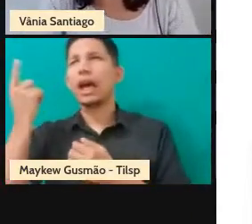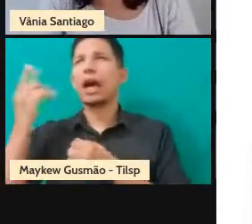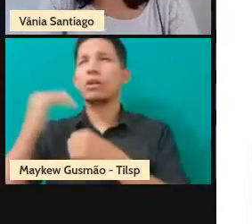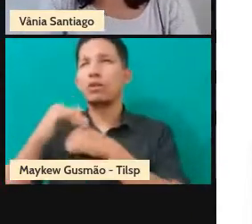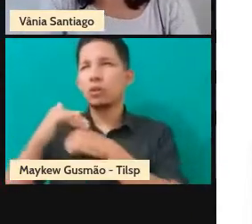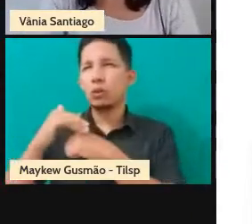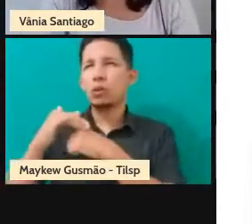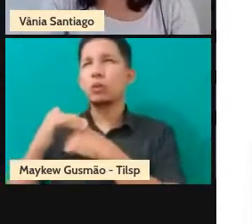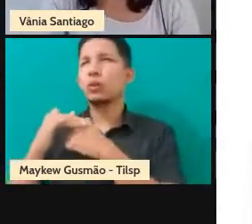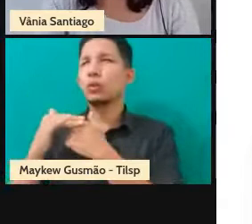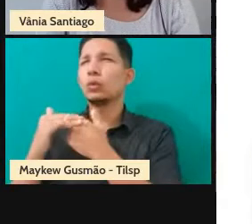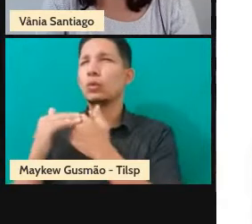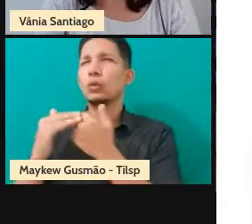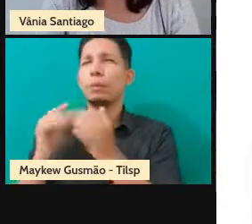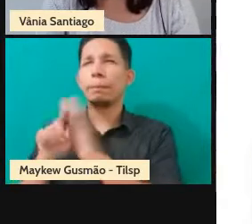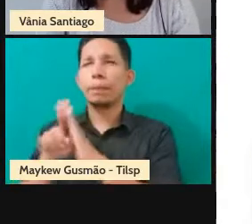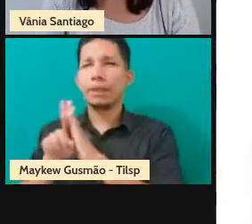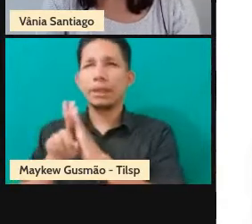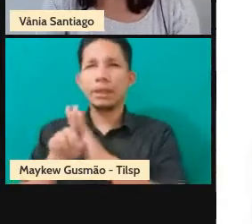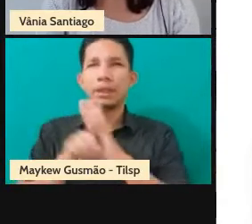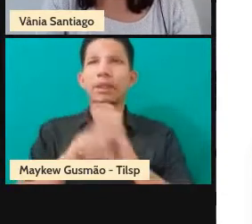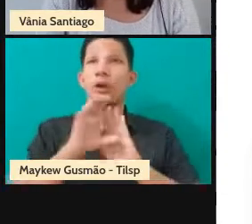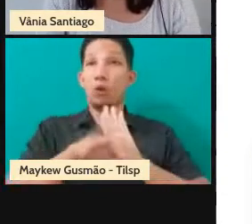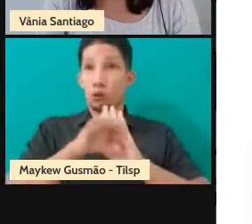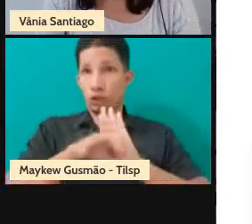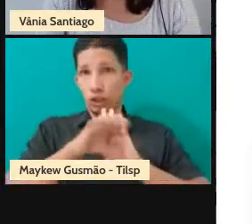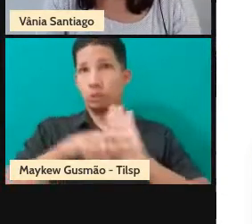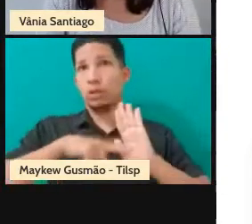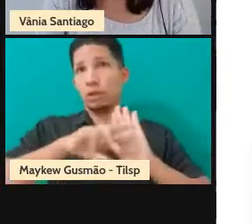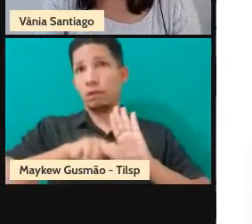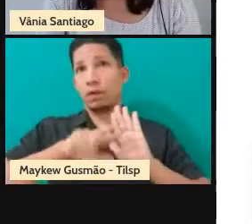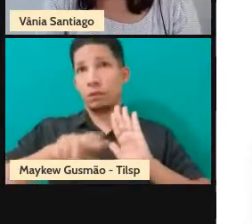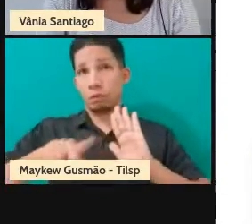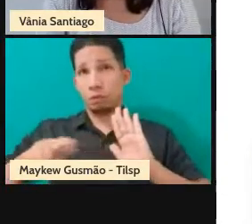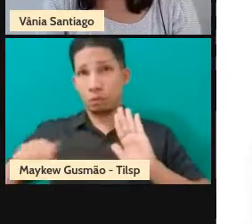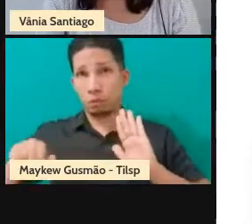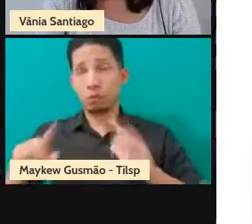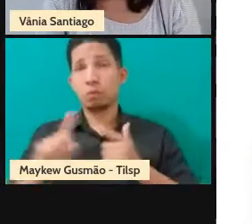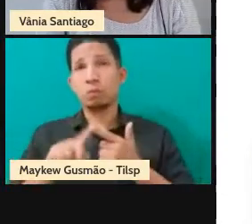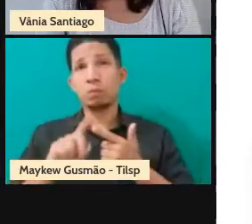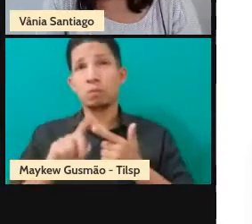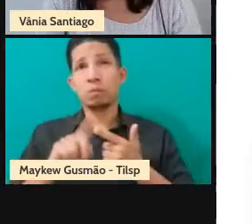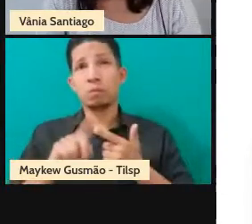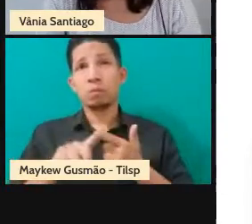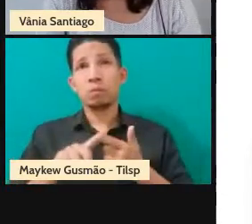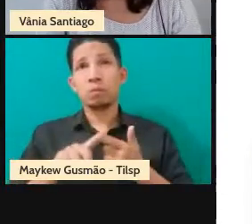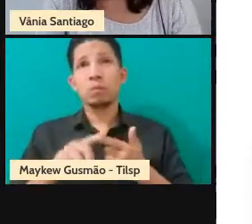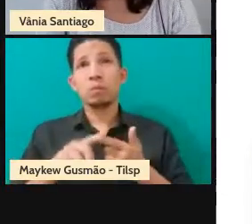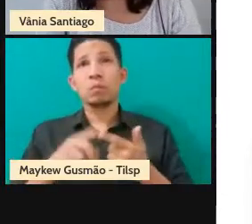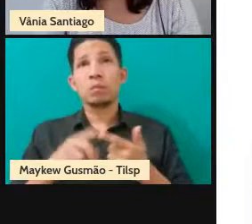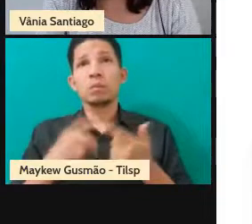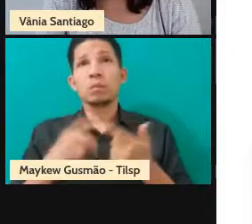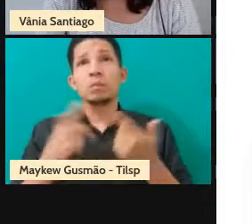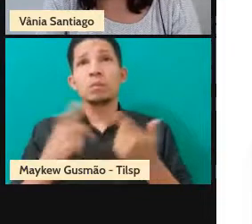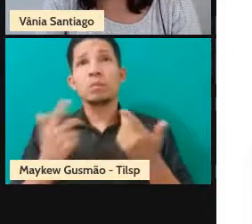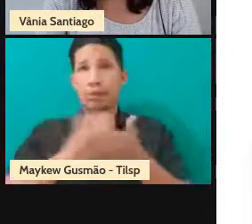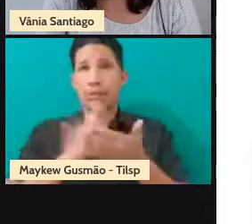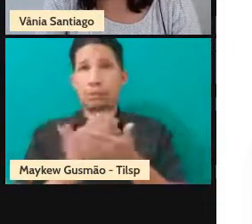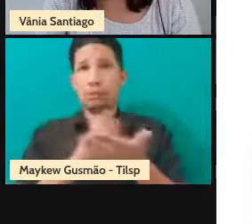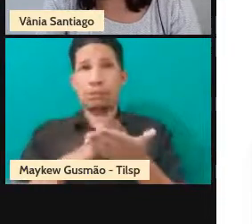são vários conceitos que são trabalhados, e a atuação do tradutor e intérprete de